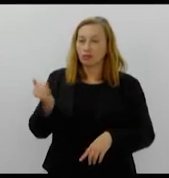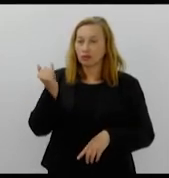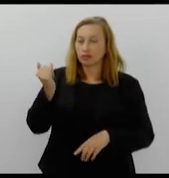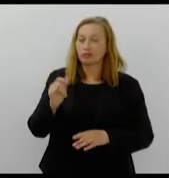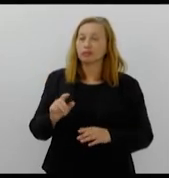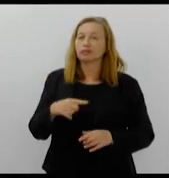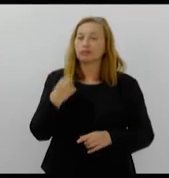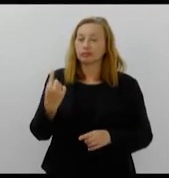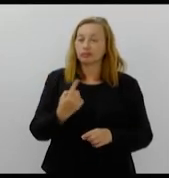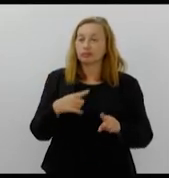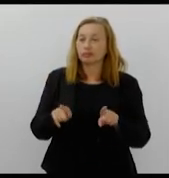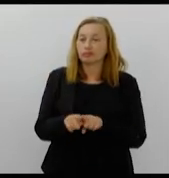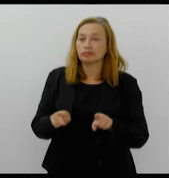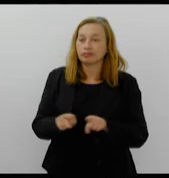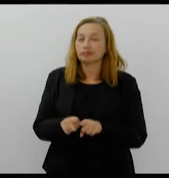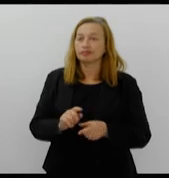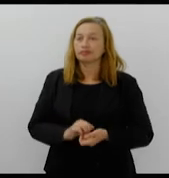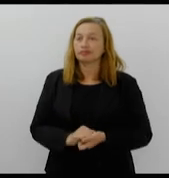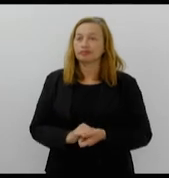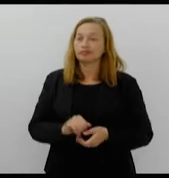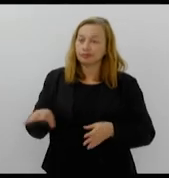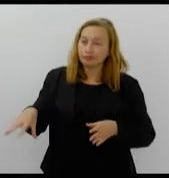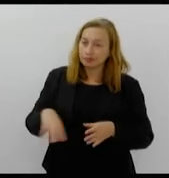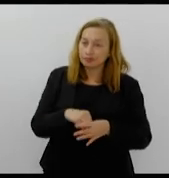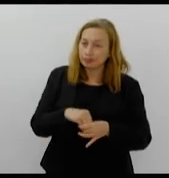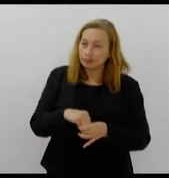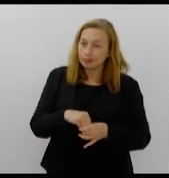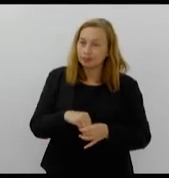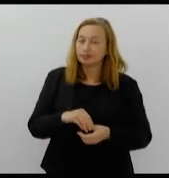Nós também estamos acrescentando